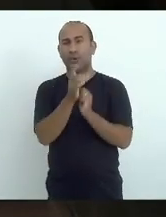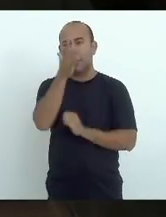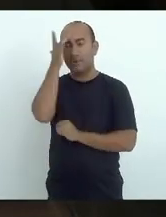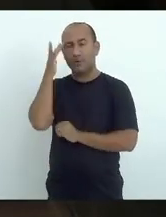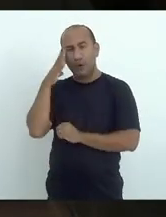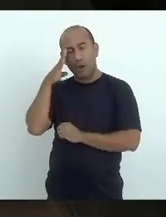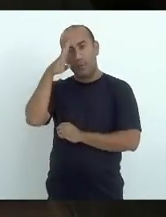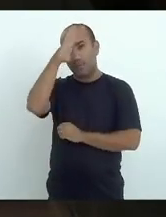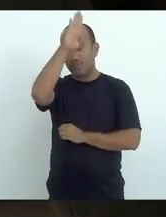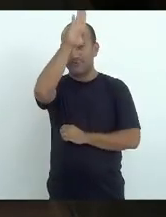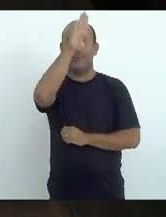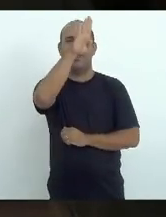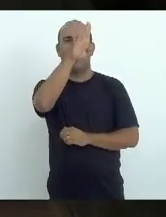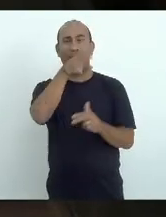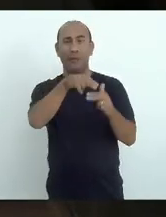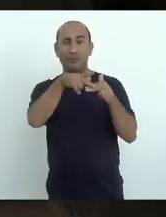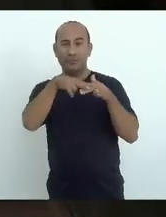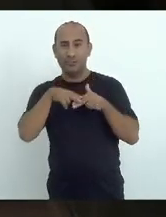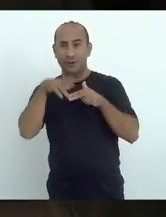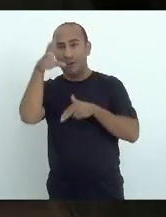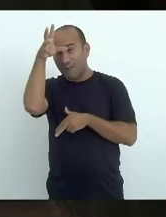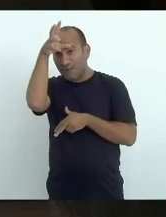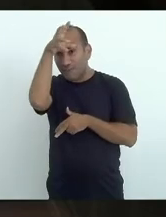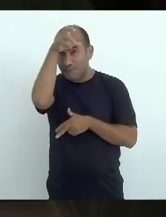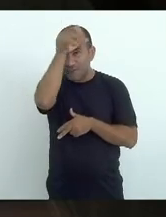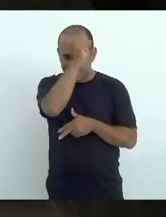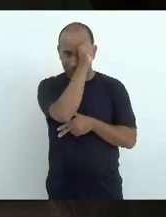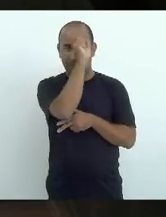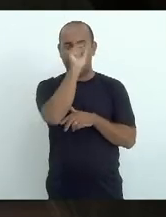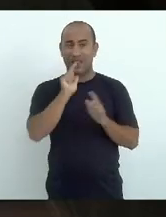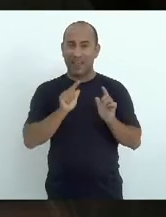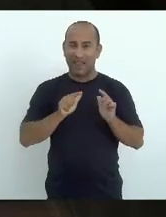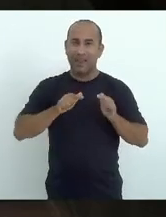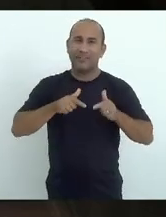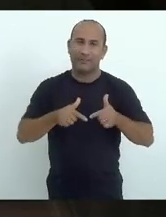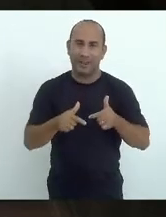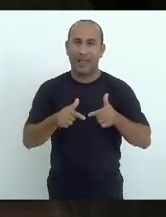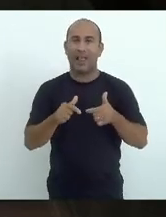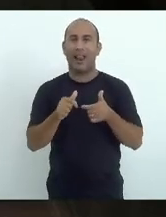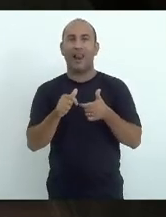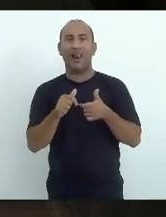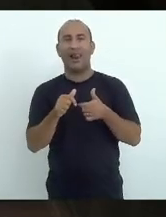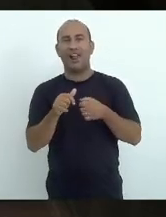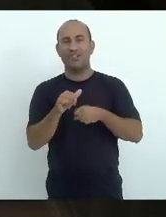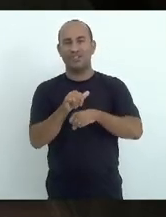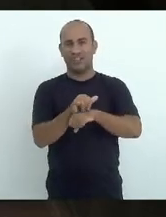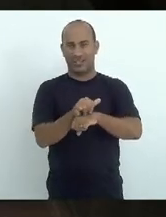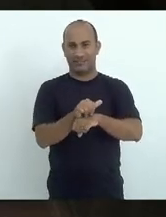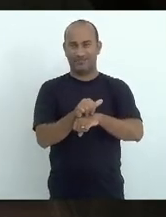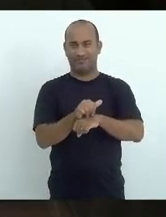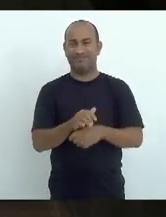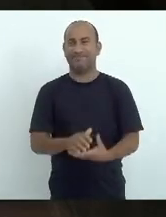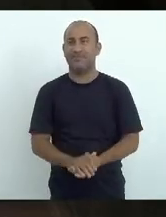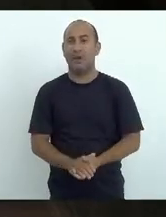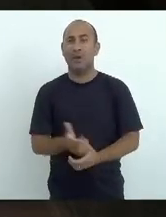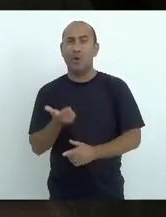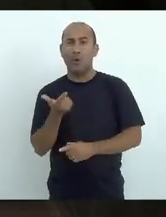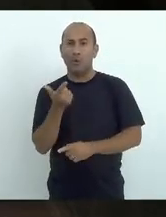bolsonaristas por vingança à Operação Lava Jato. Mas outros